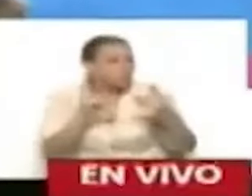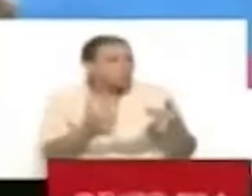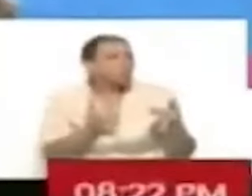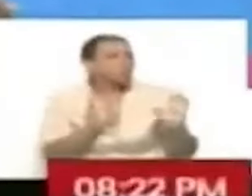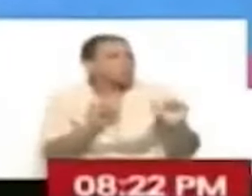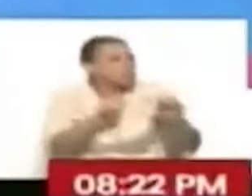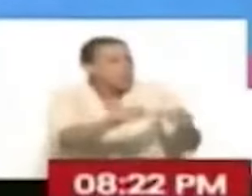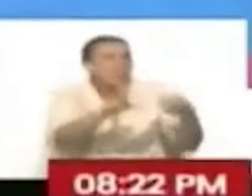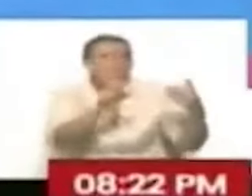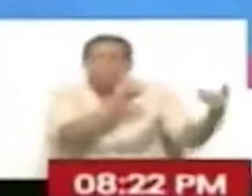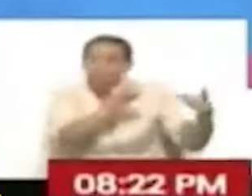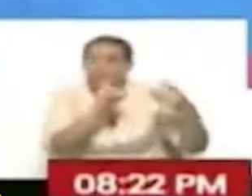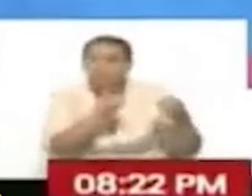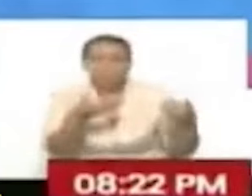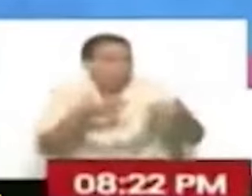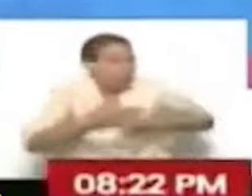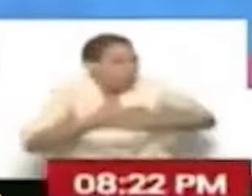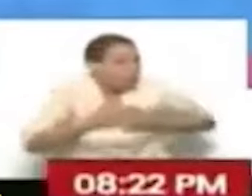nente